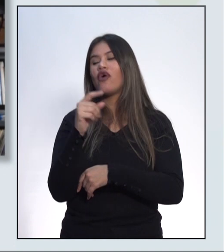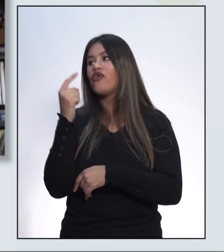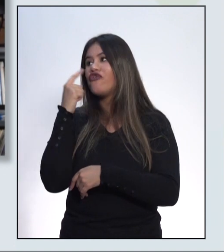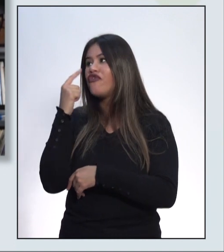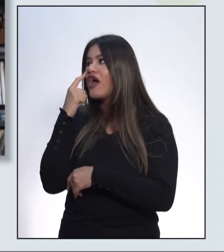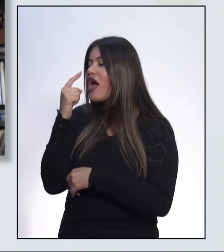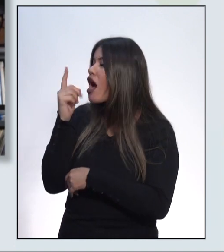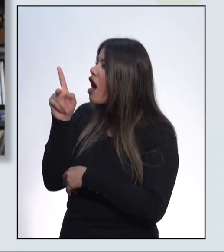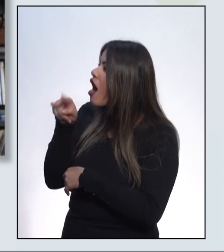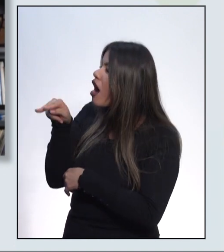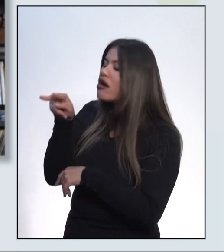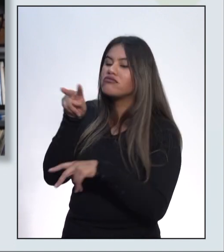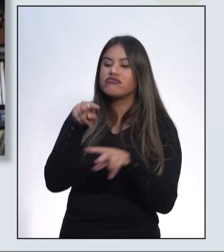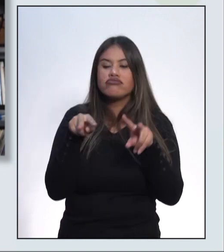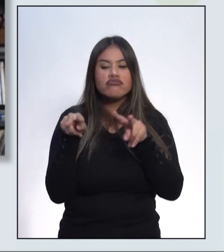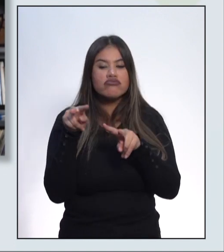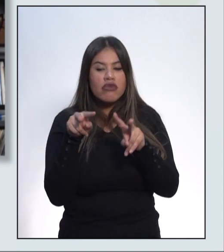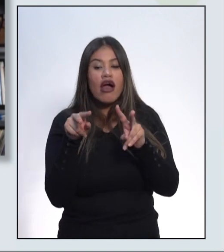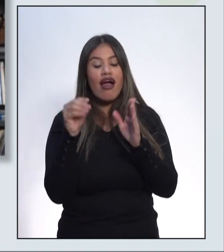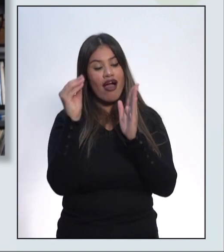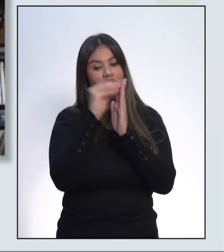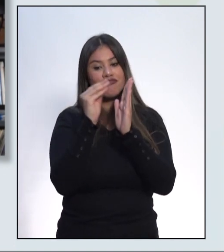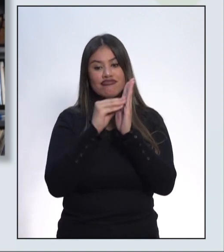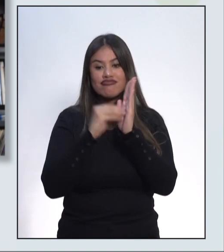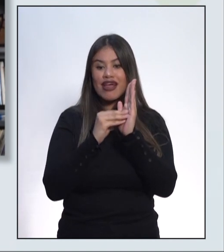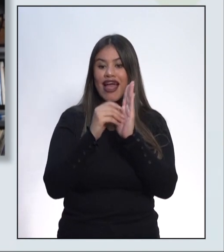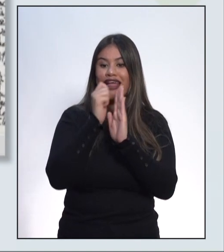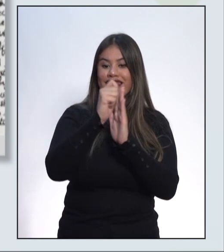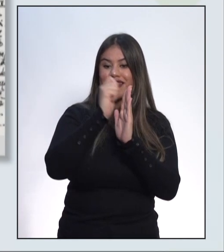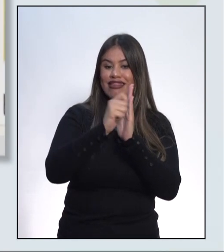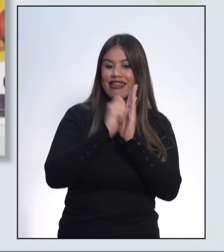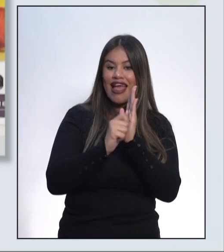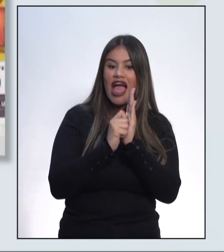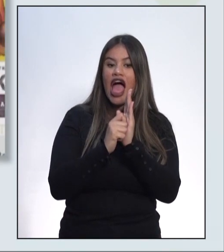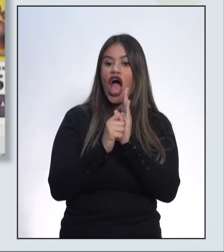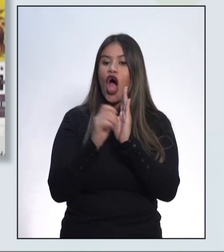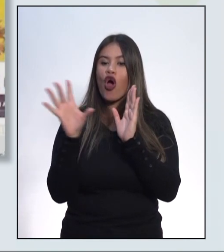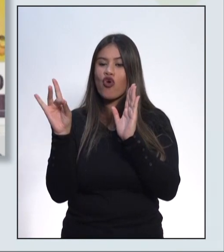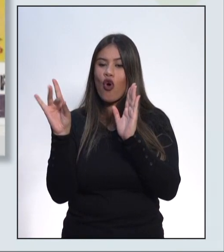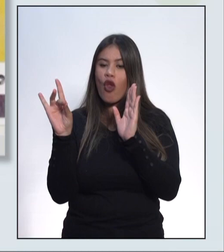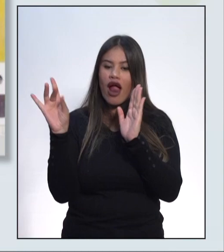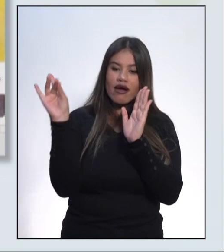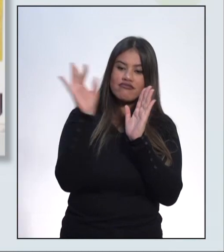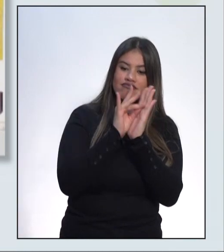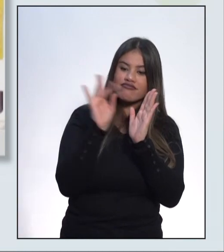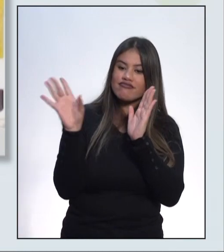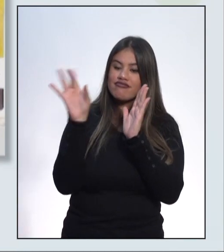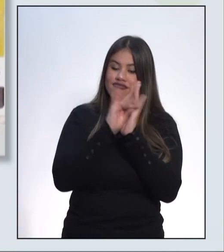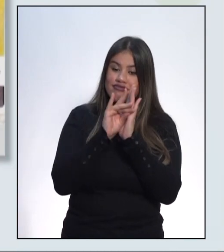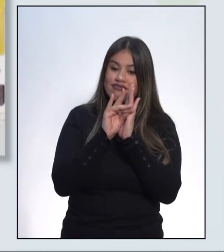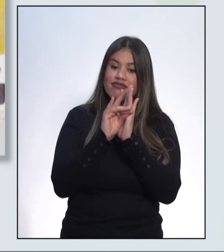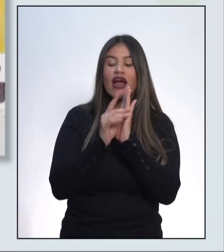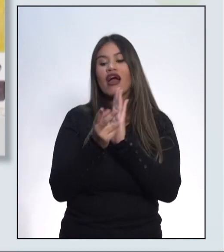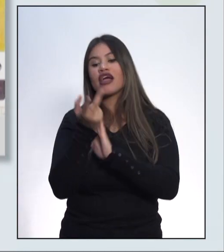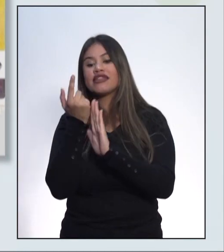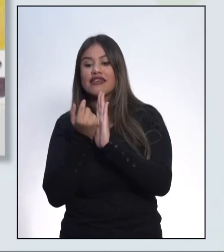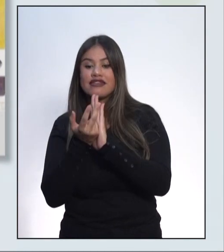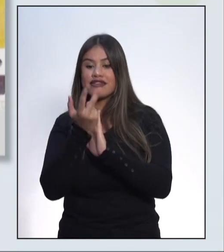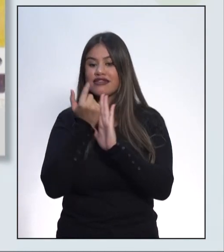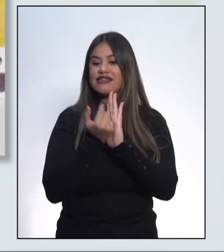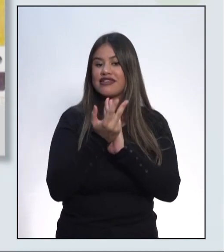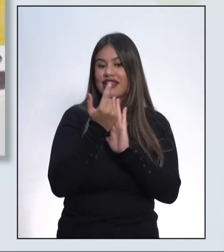caminho, desenhar, anotar alguma coisa que viu, alguém que conheceu. Essas coisas ajudam a gente a capturar